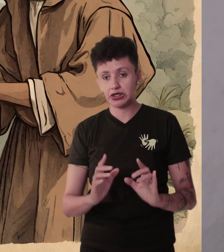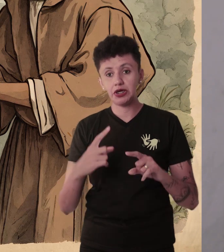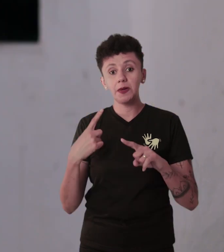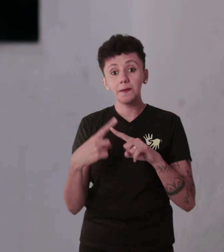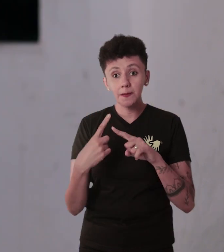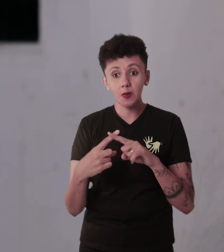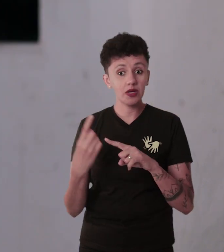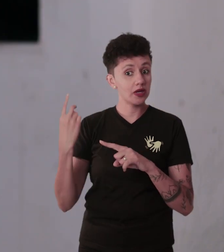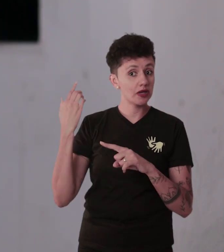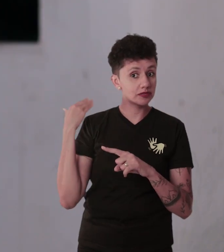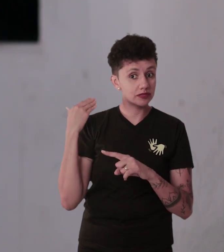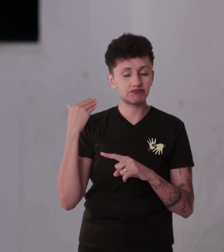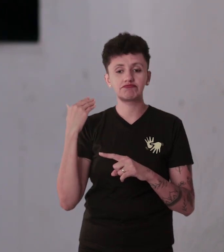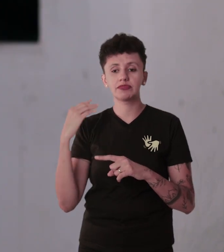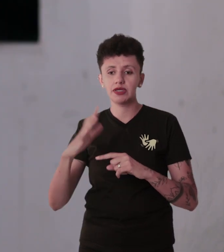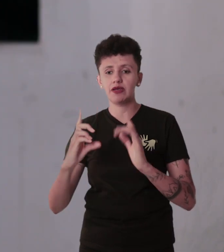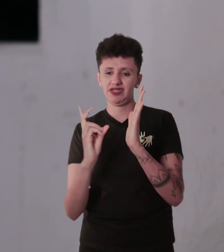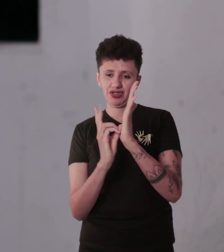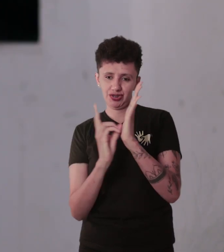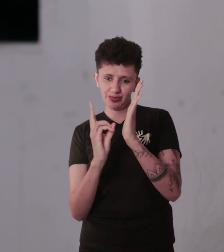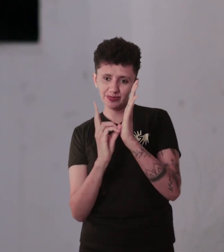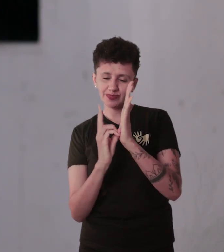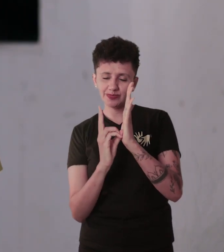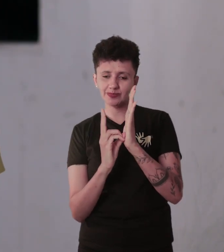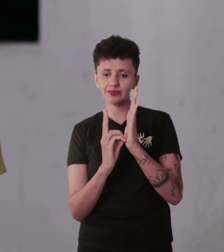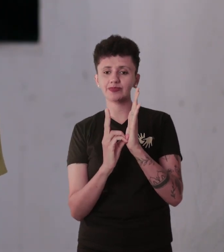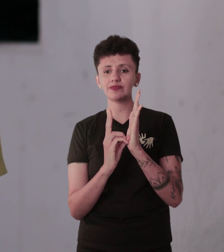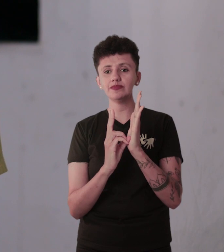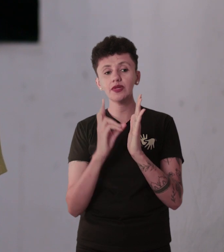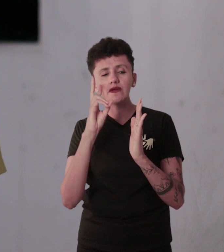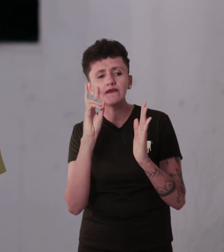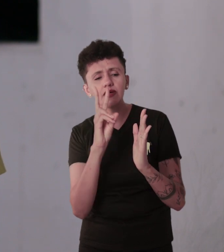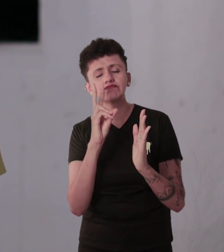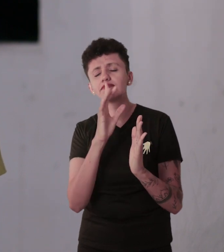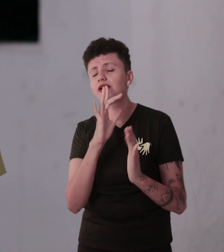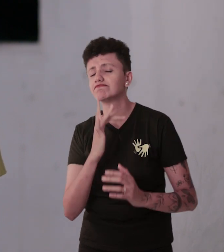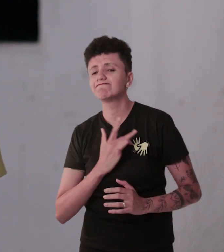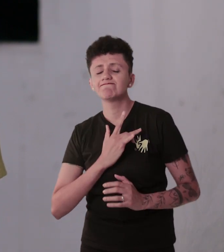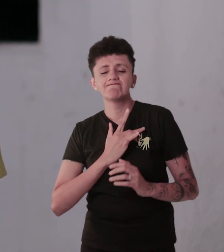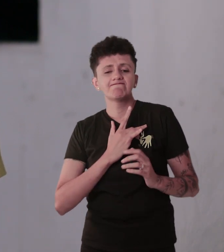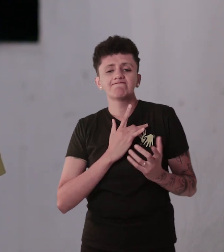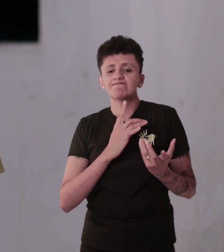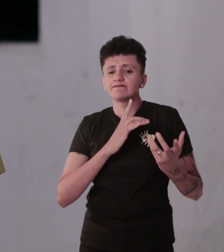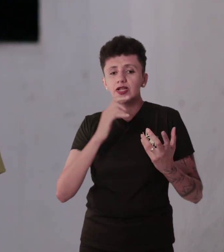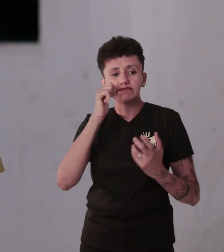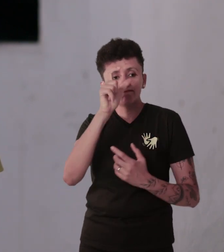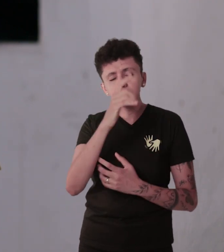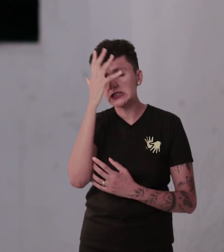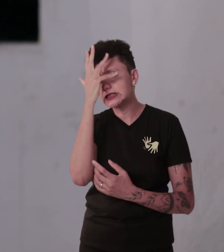porque aqui era um território indígena, né? E ele se apaixonou perdidamente por essa nativa, uma